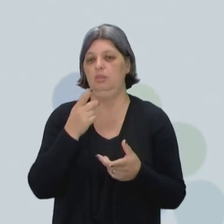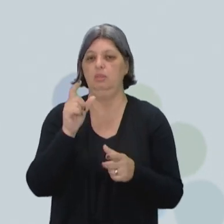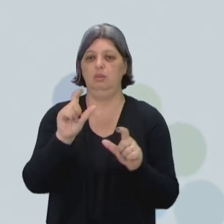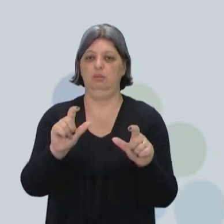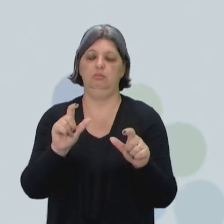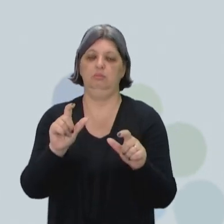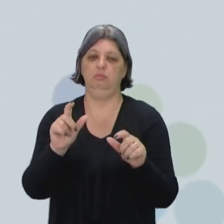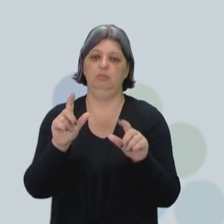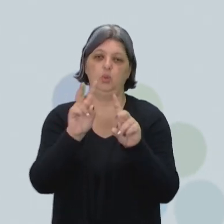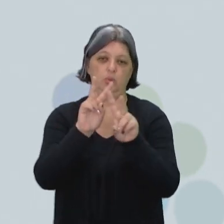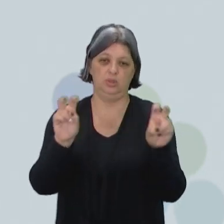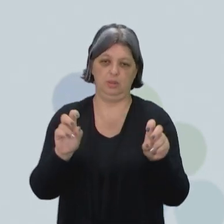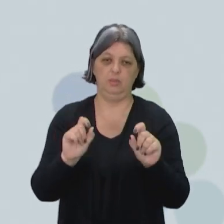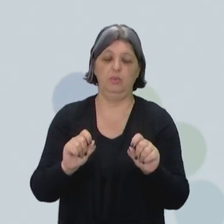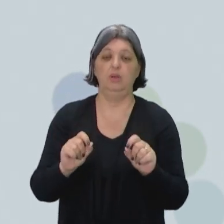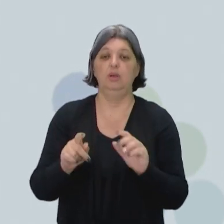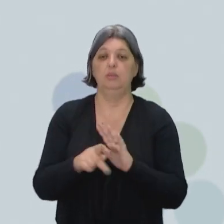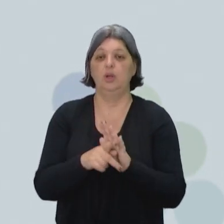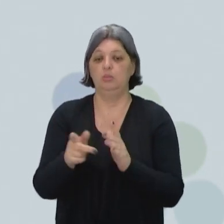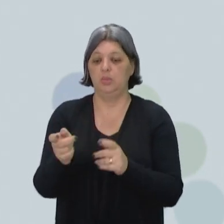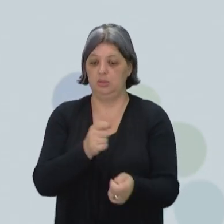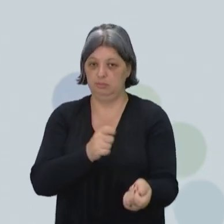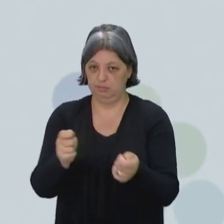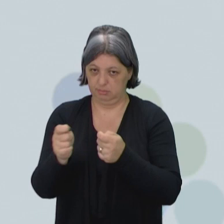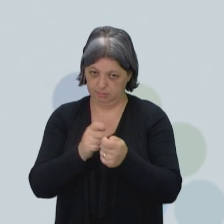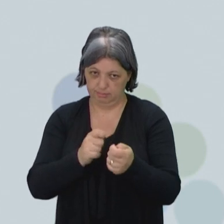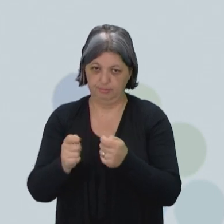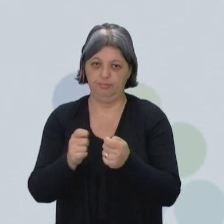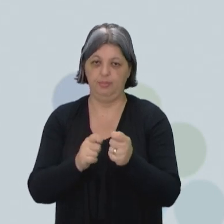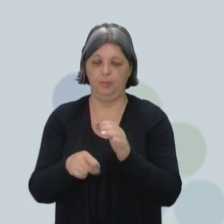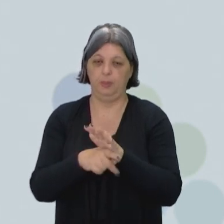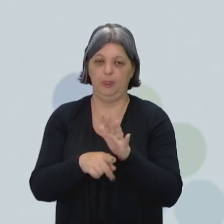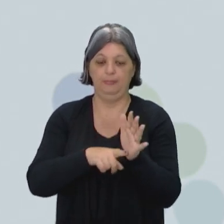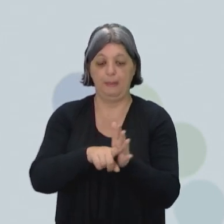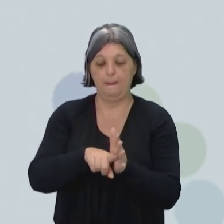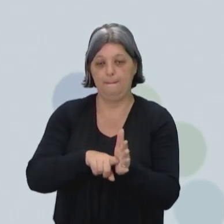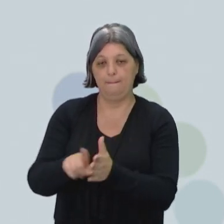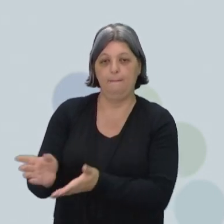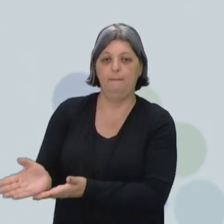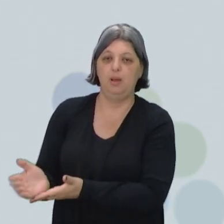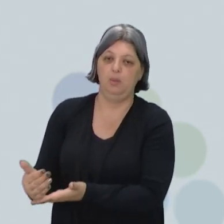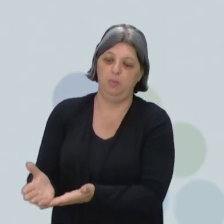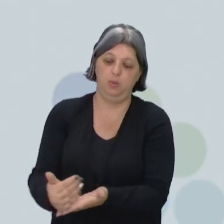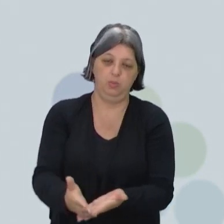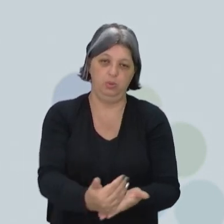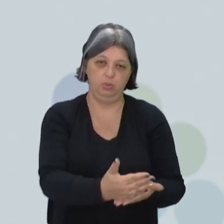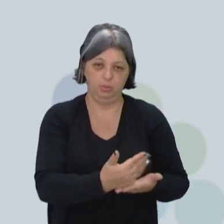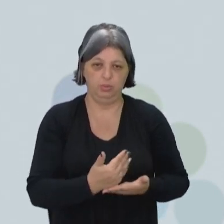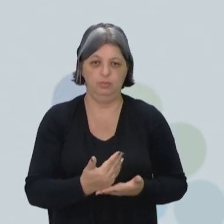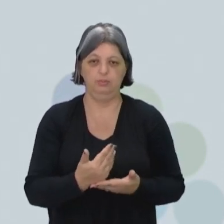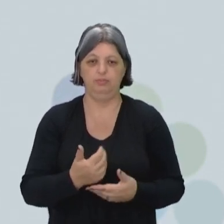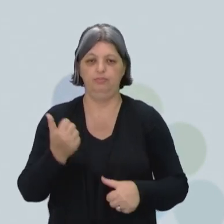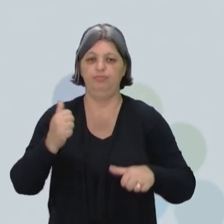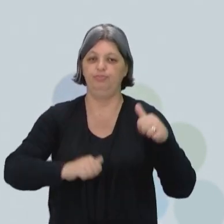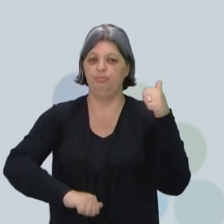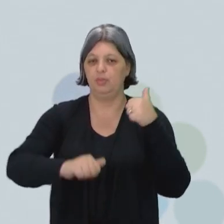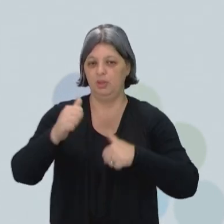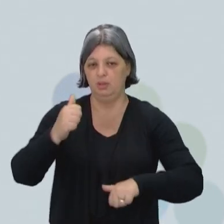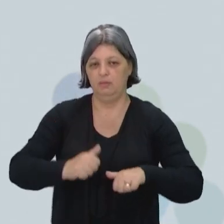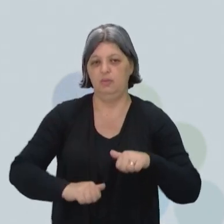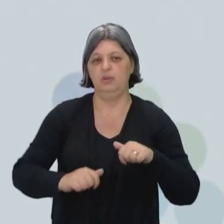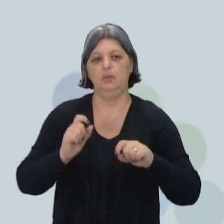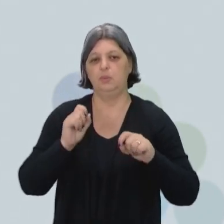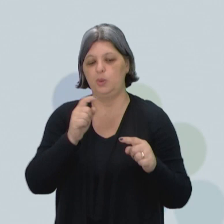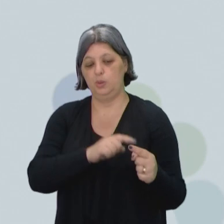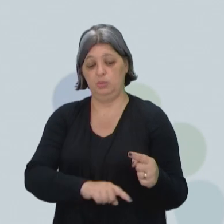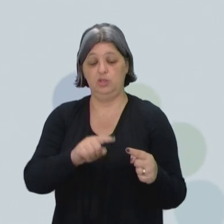estão dominar técnicas de busca e curadoria da informação, avaliar criticamente a intenção e a